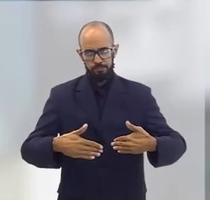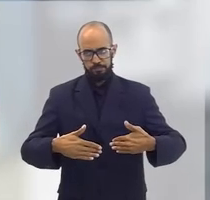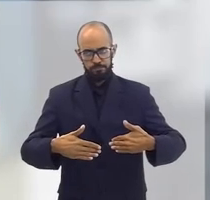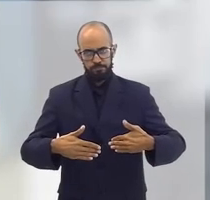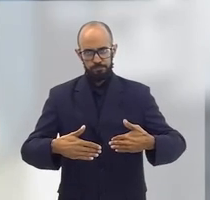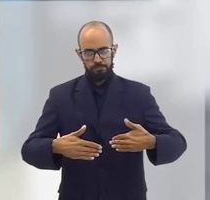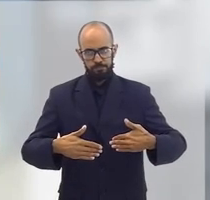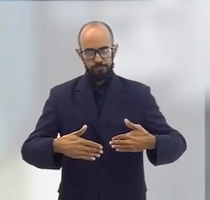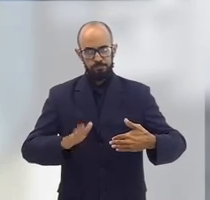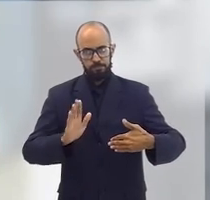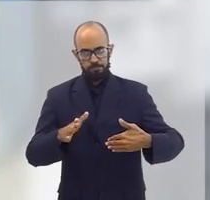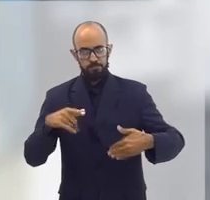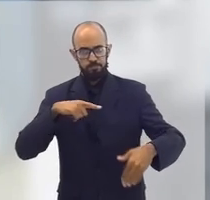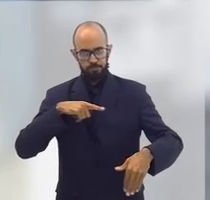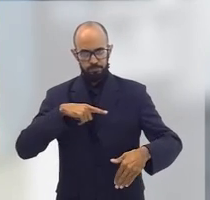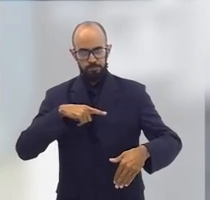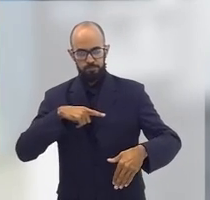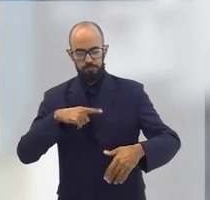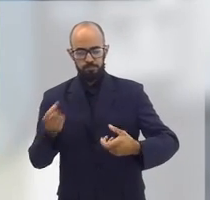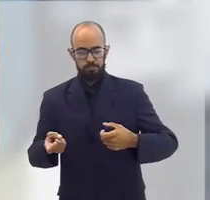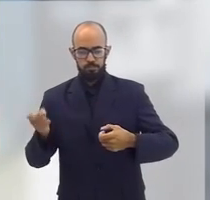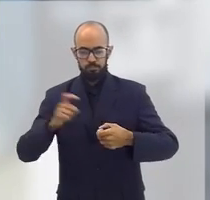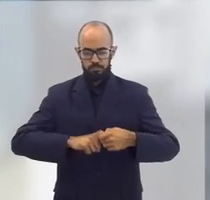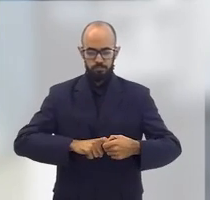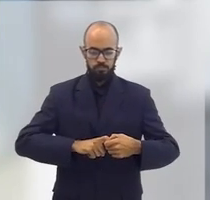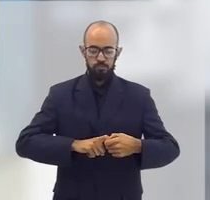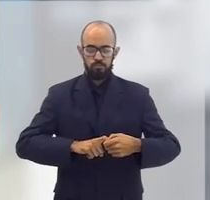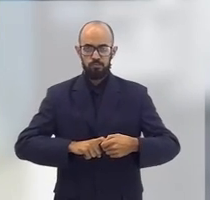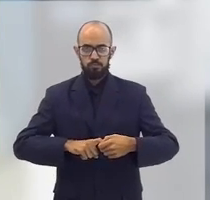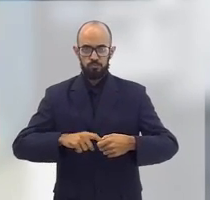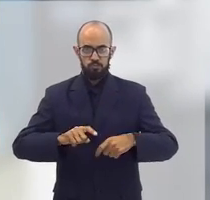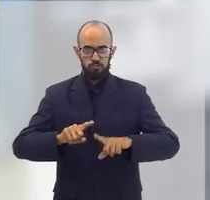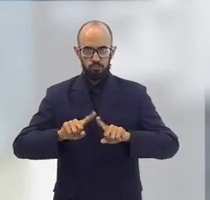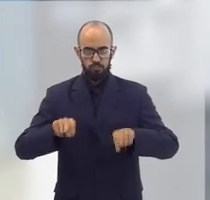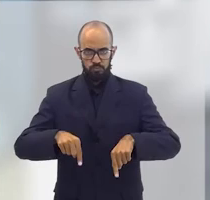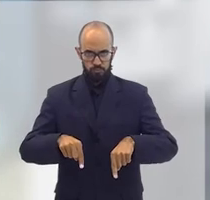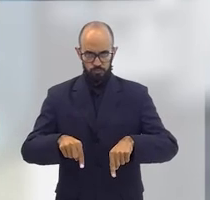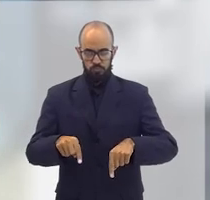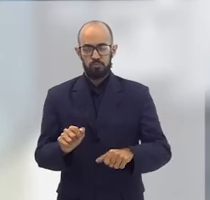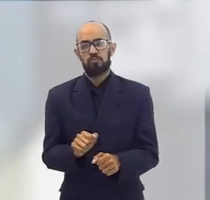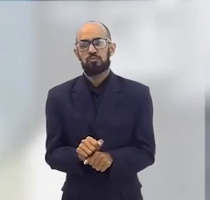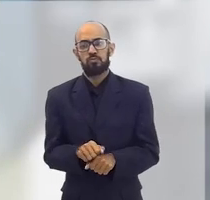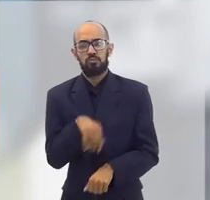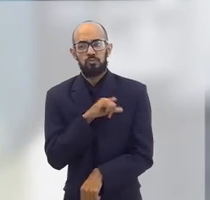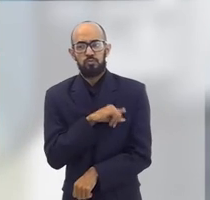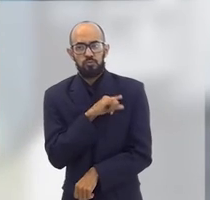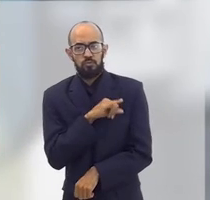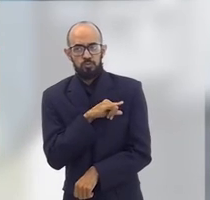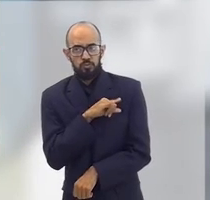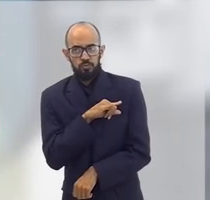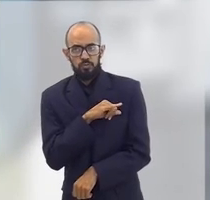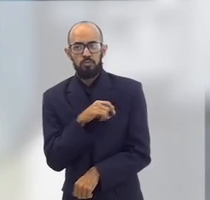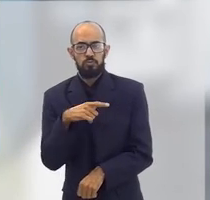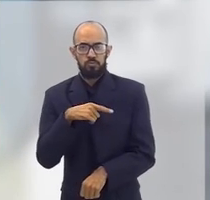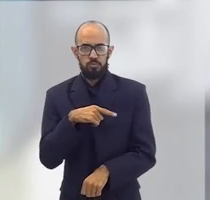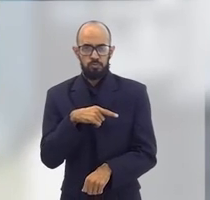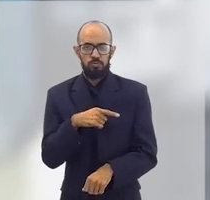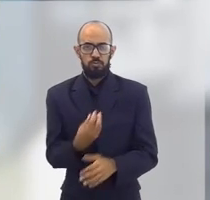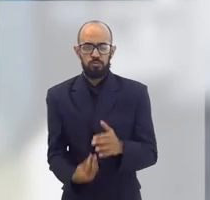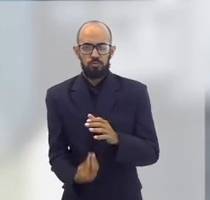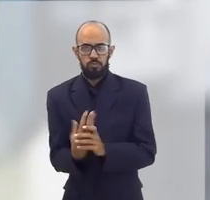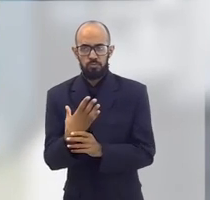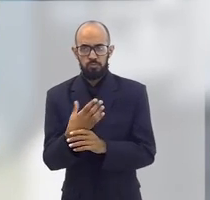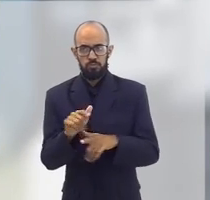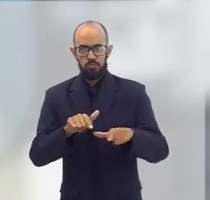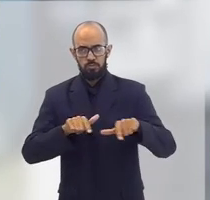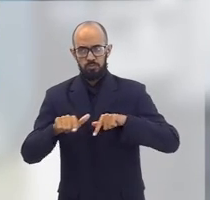produtividade. Já há uma recontratação, e a gente sabe que o Rio de Janeiro já tem números de